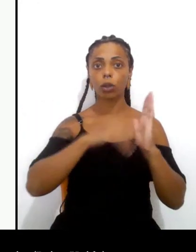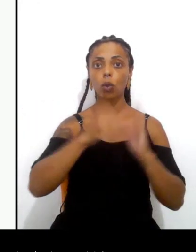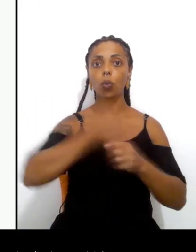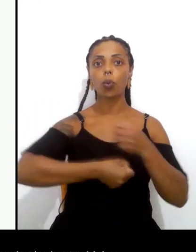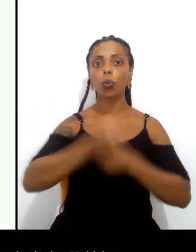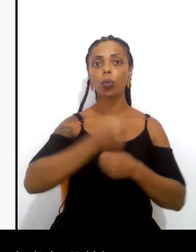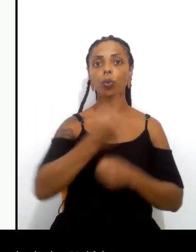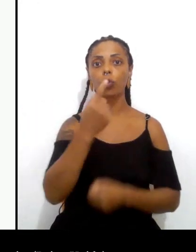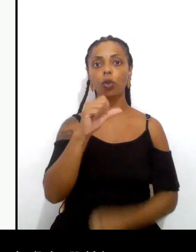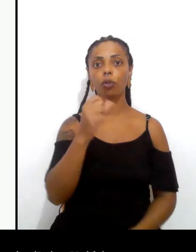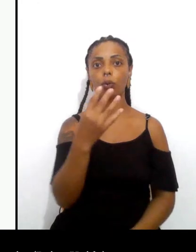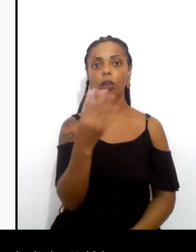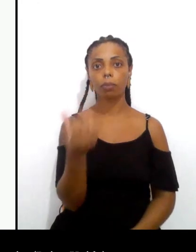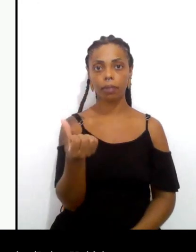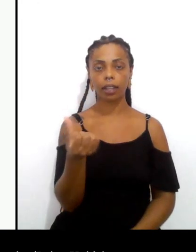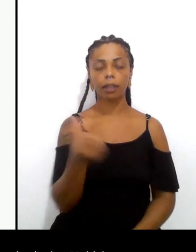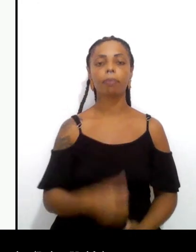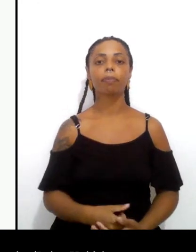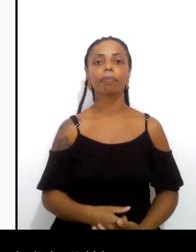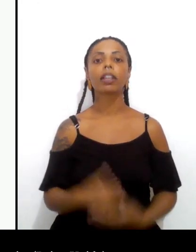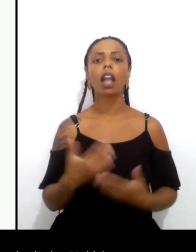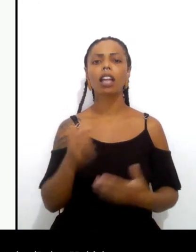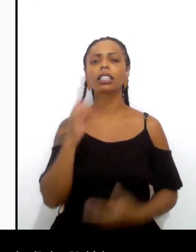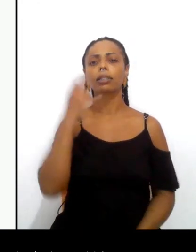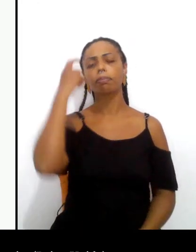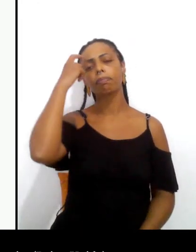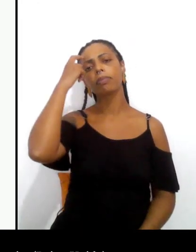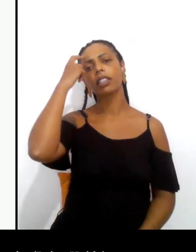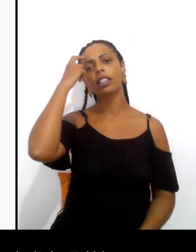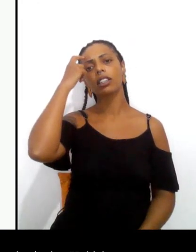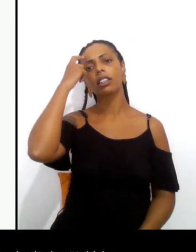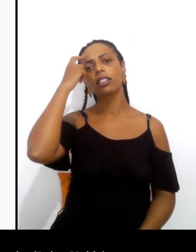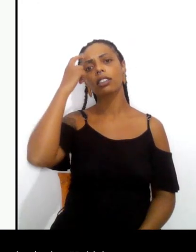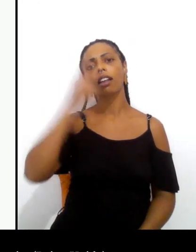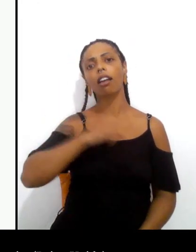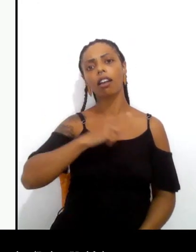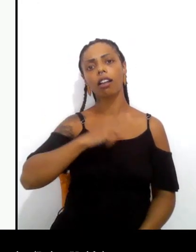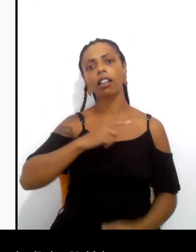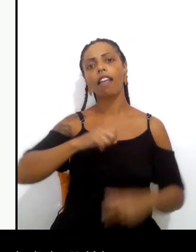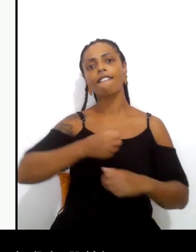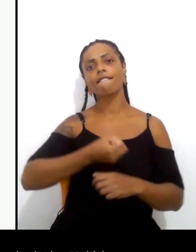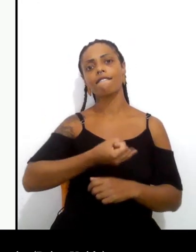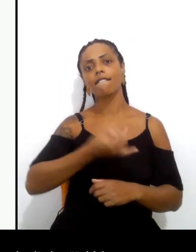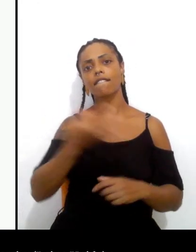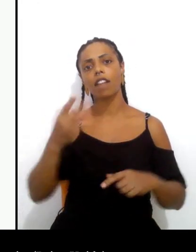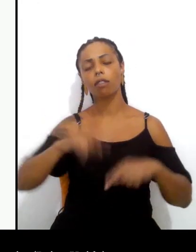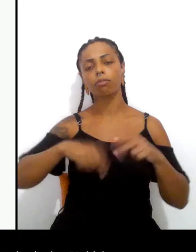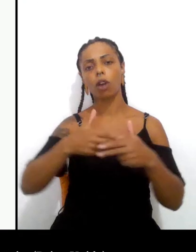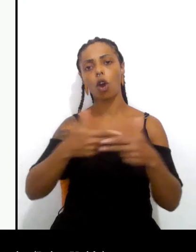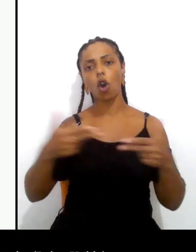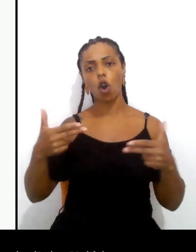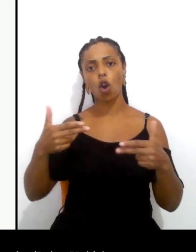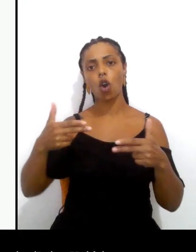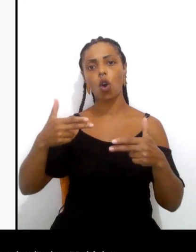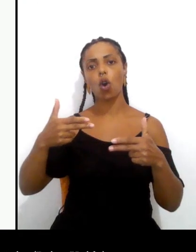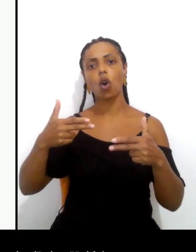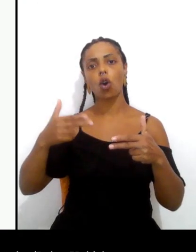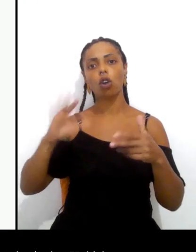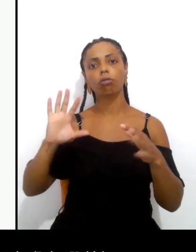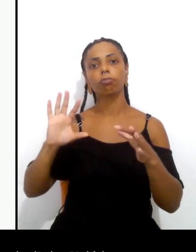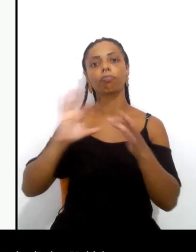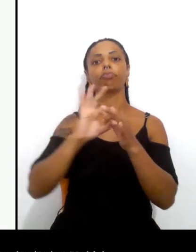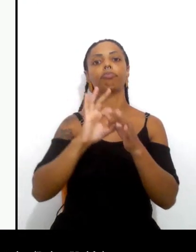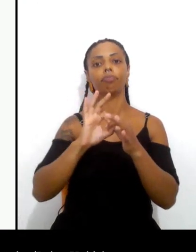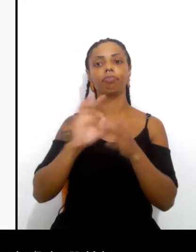e pensarmos que há aqui uma união de vários elementos de vários objetos vão para começar